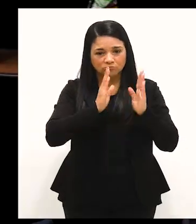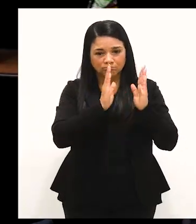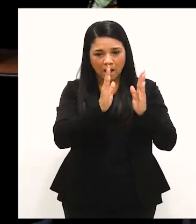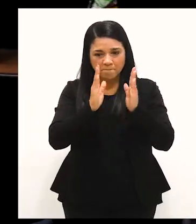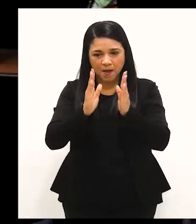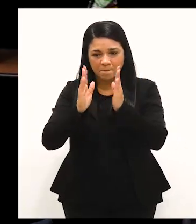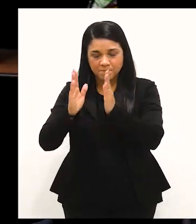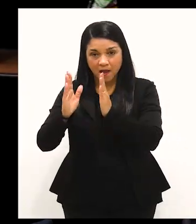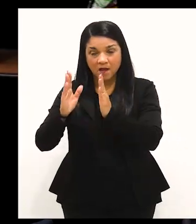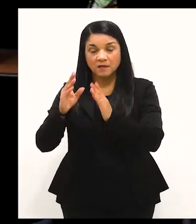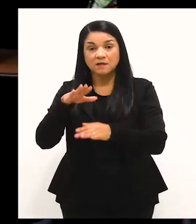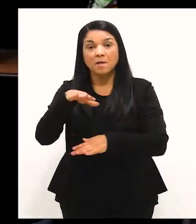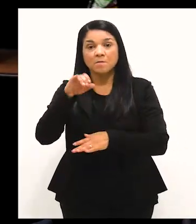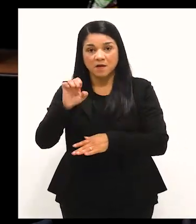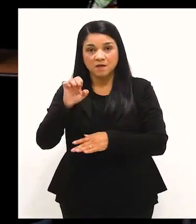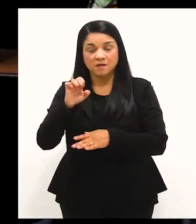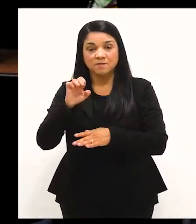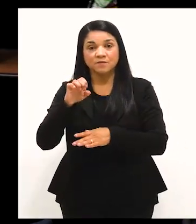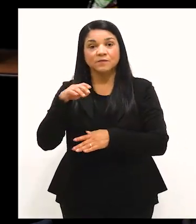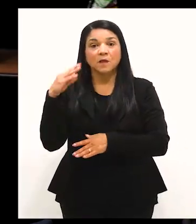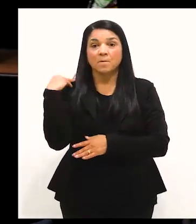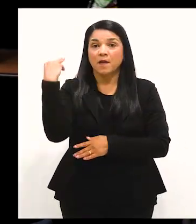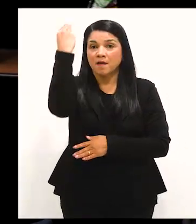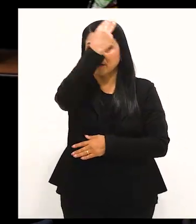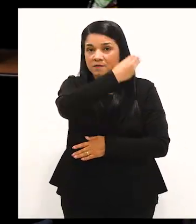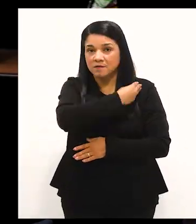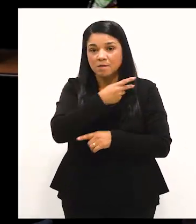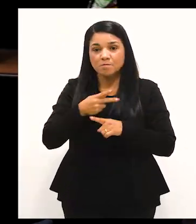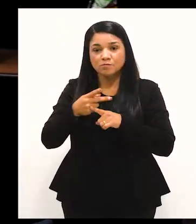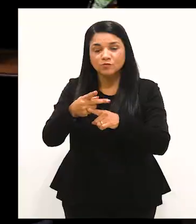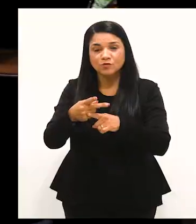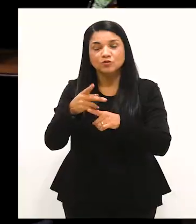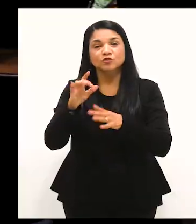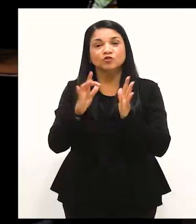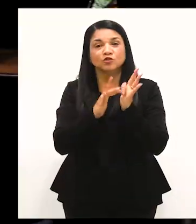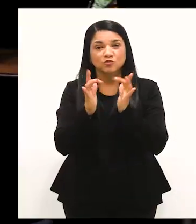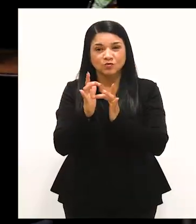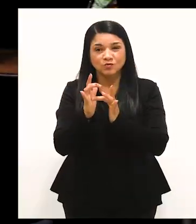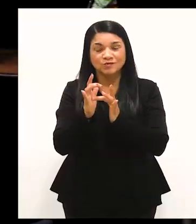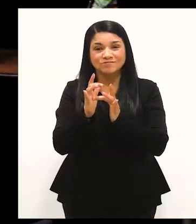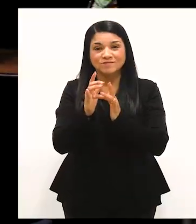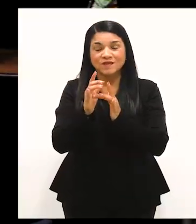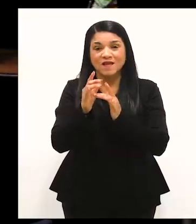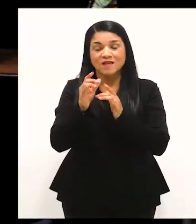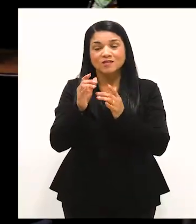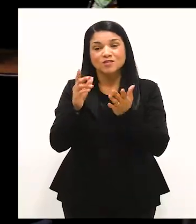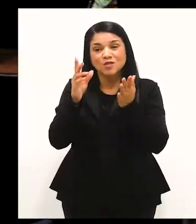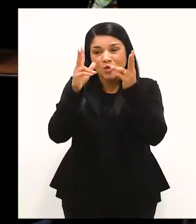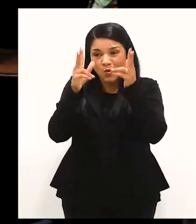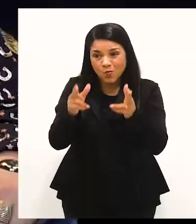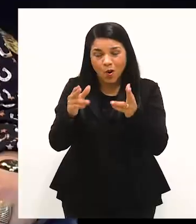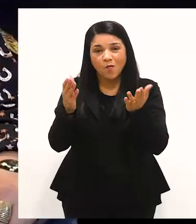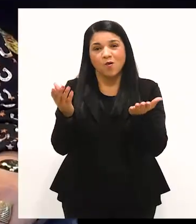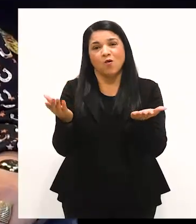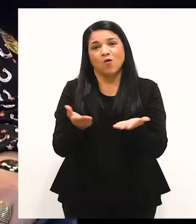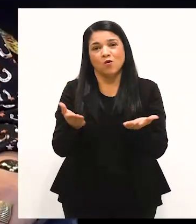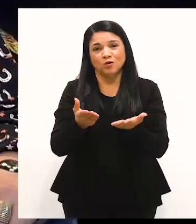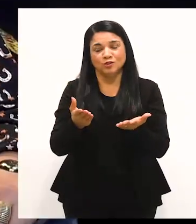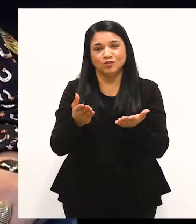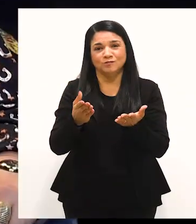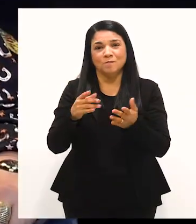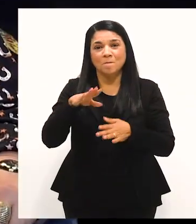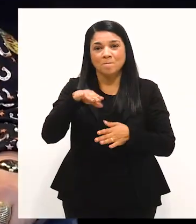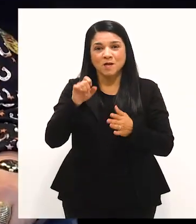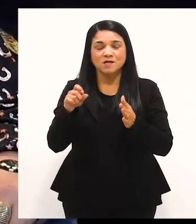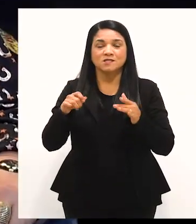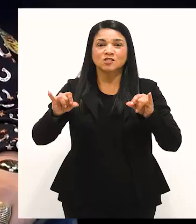mãe em busca do filho Jesus, né? E a gente traz a realidade de hoje, porque a mãe sofre pelo filho, pela